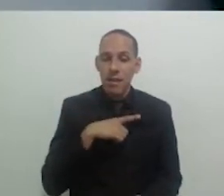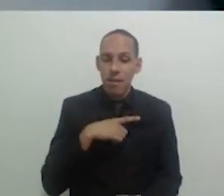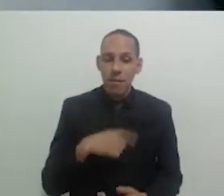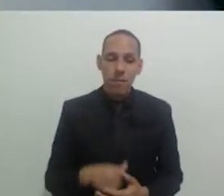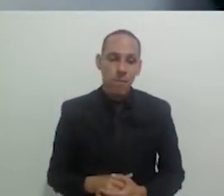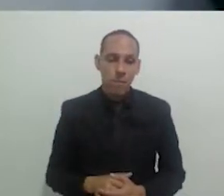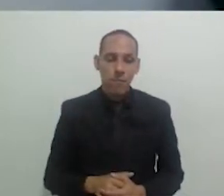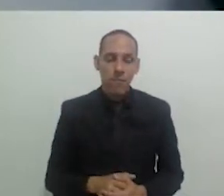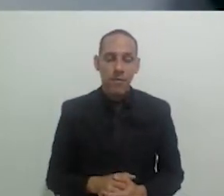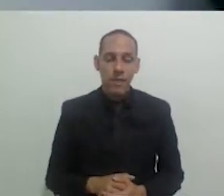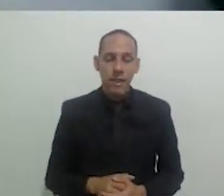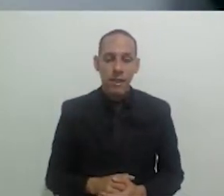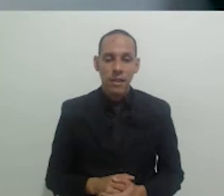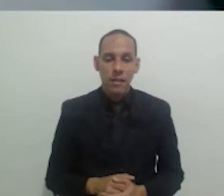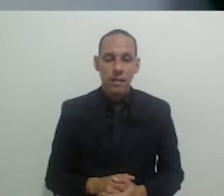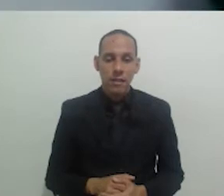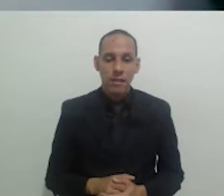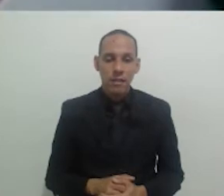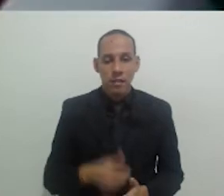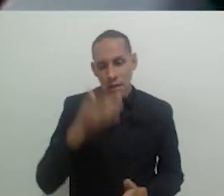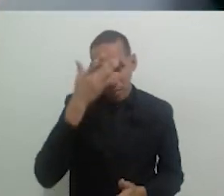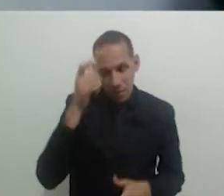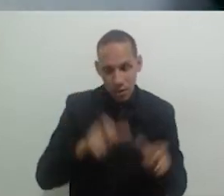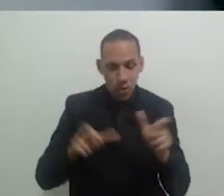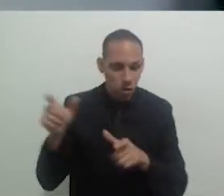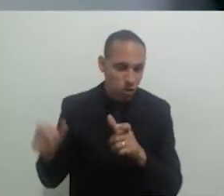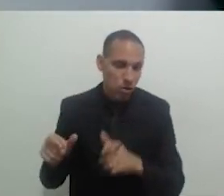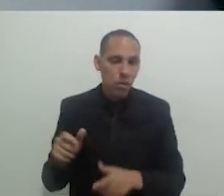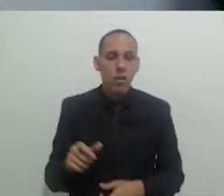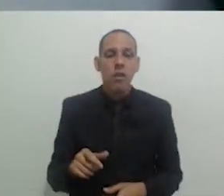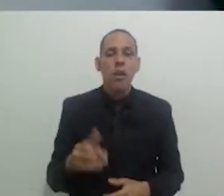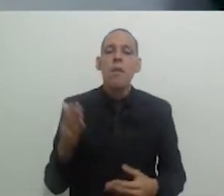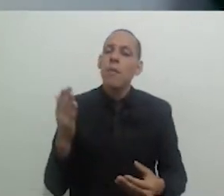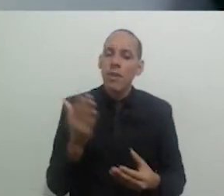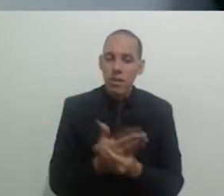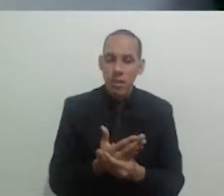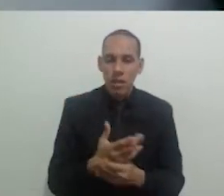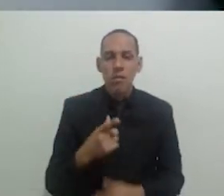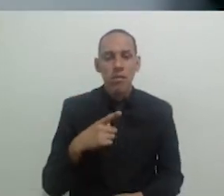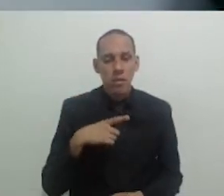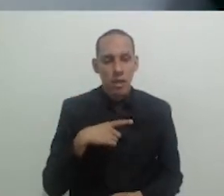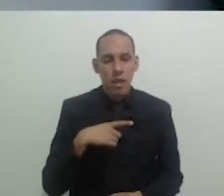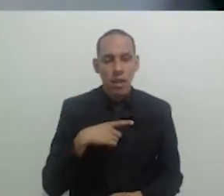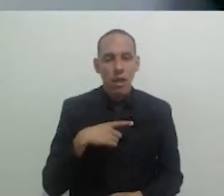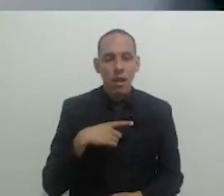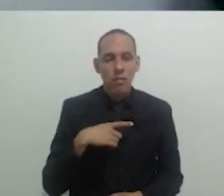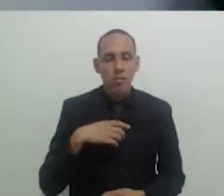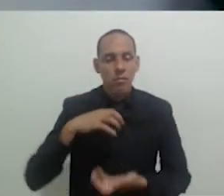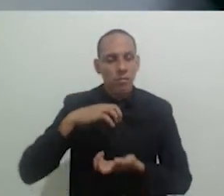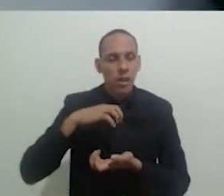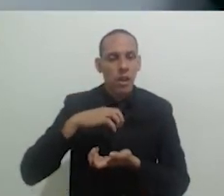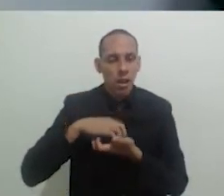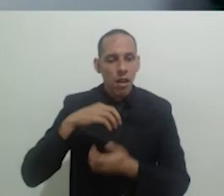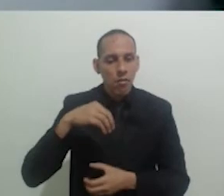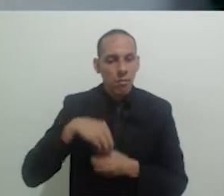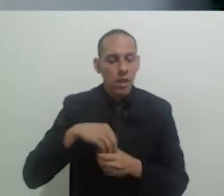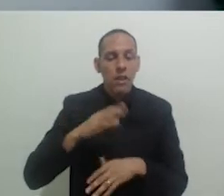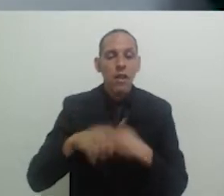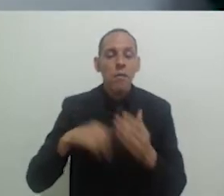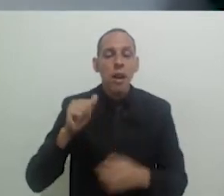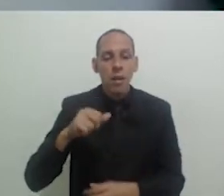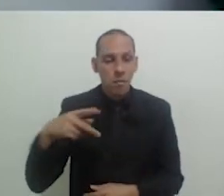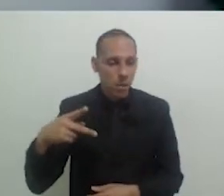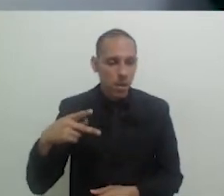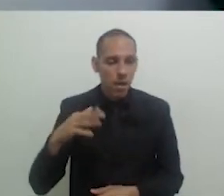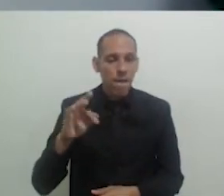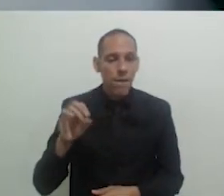de magistrado que se aposenta, respondia ao processo STJ, e, ao se aposentar, perdeu a prerrogativa de